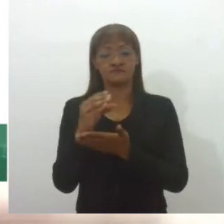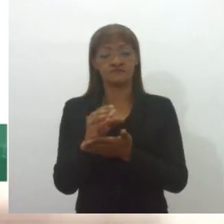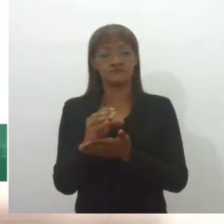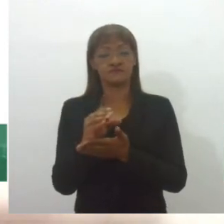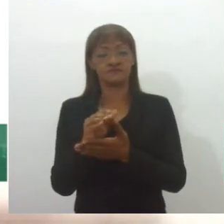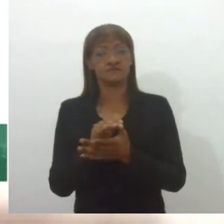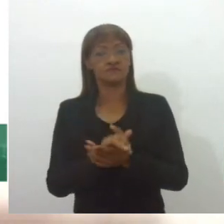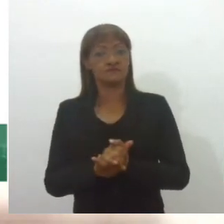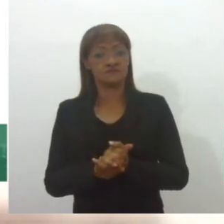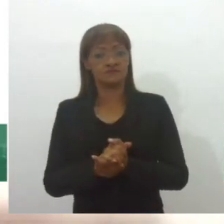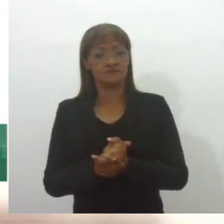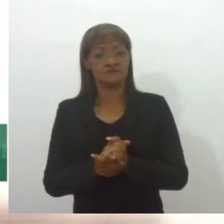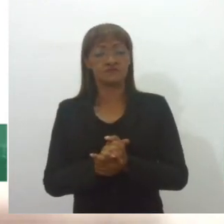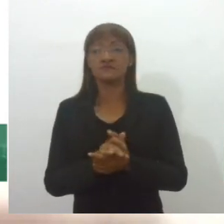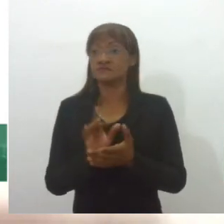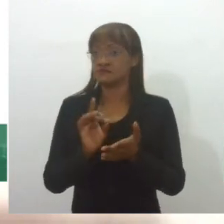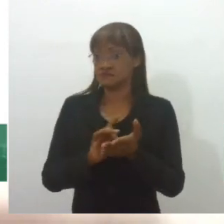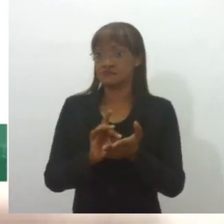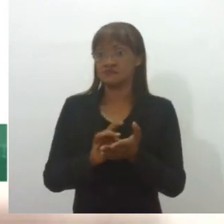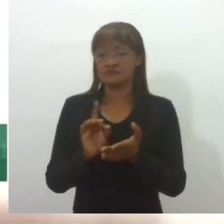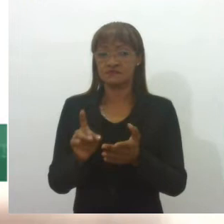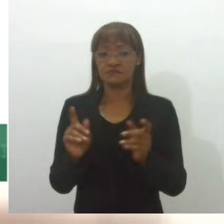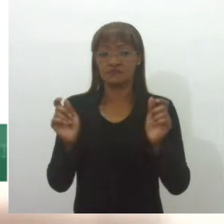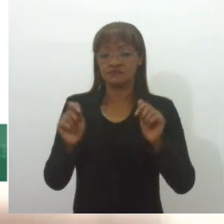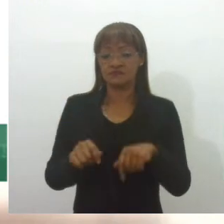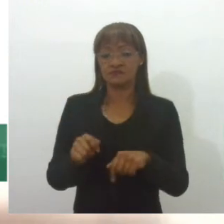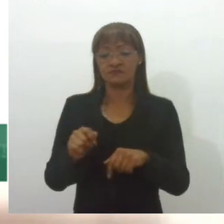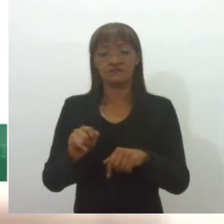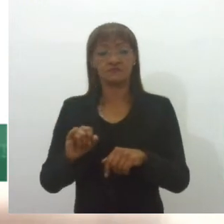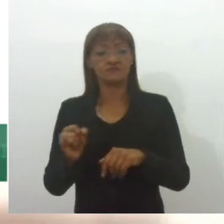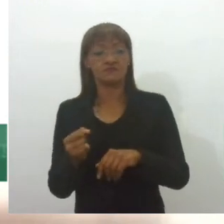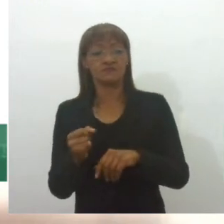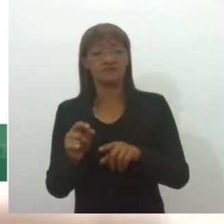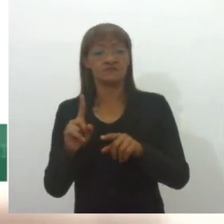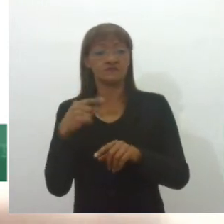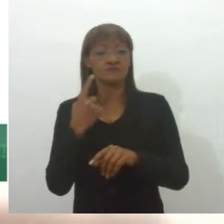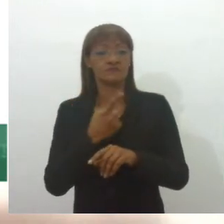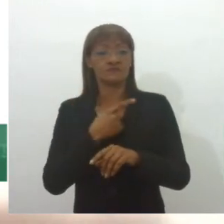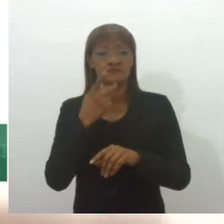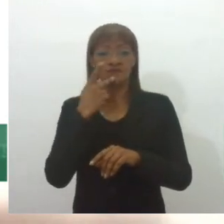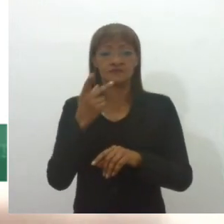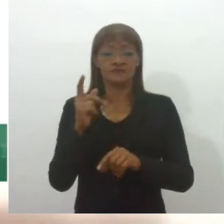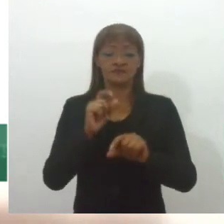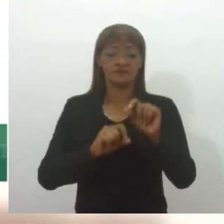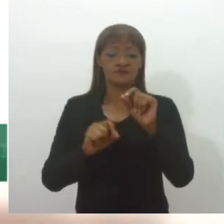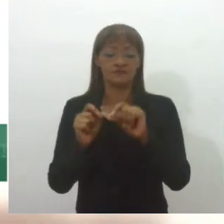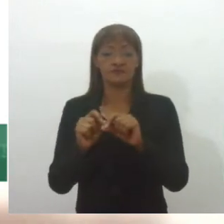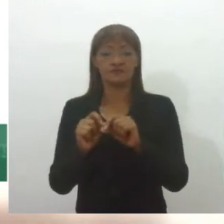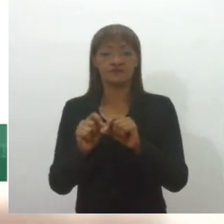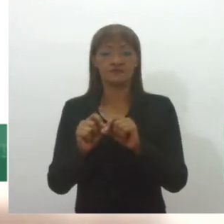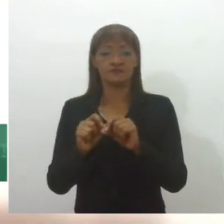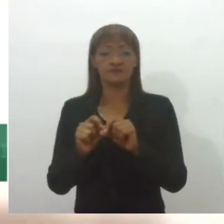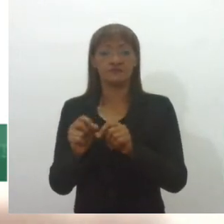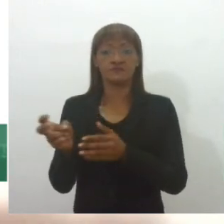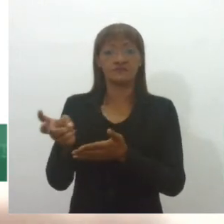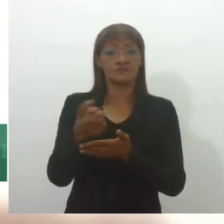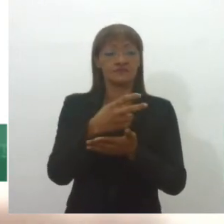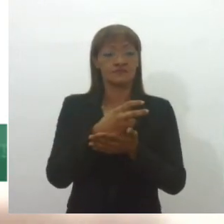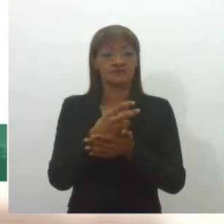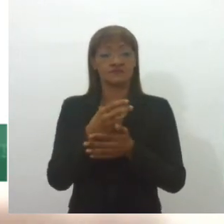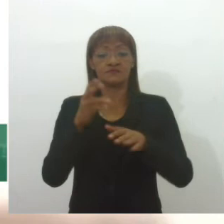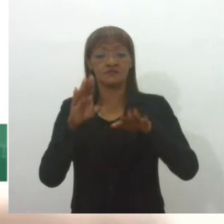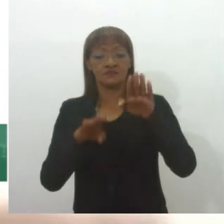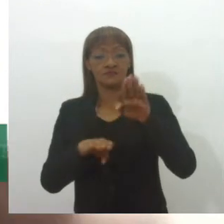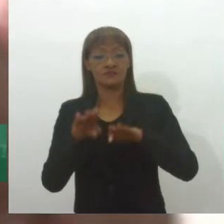até, na verdade, usar como uma compensação. Porque quando a gente fala de recuperação de tributos, a empresa muitas vezes é melhor